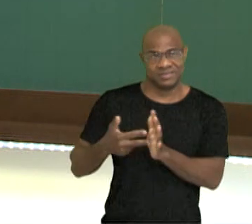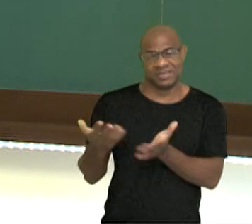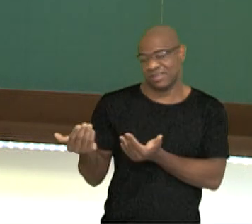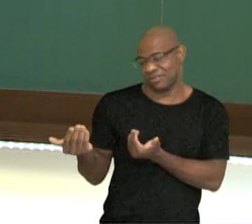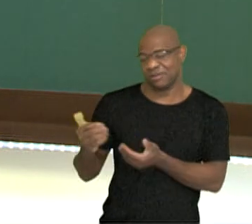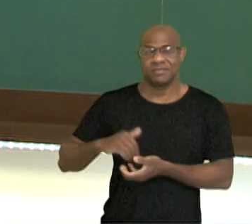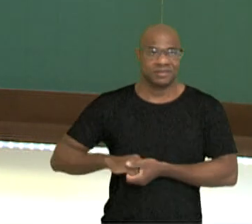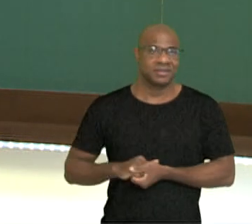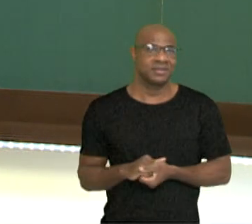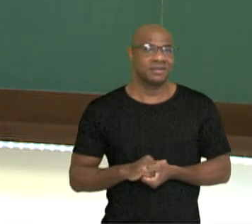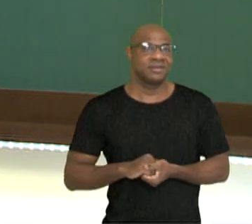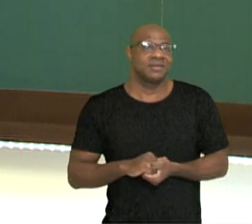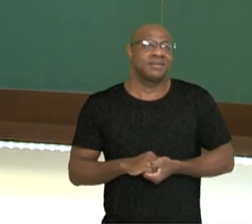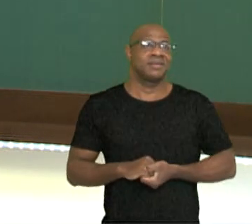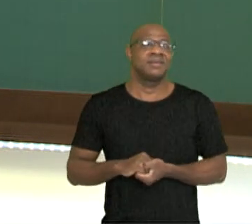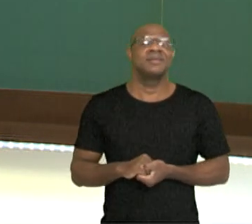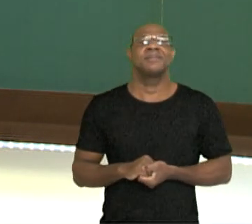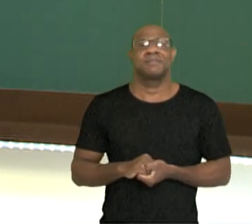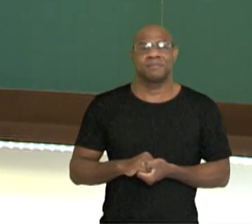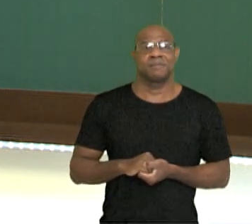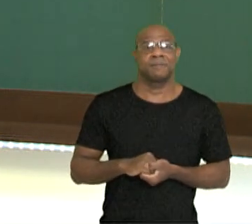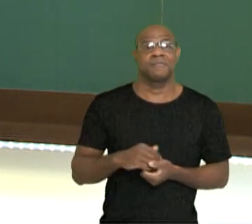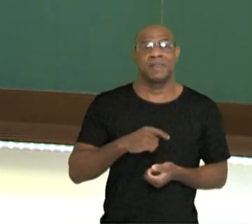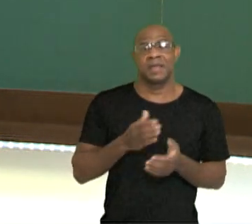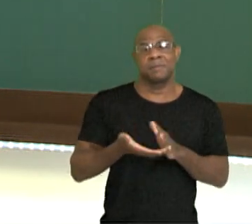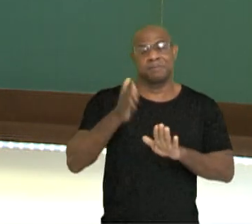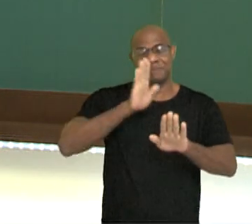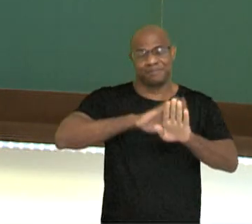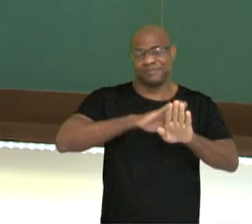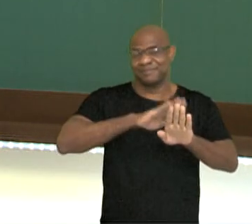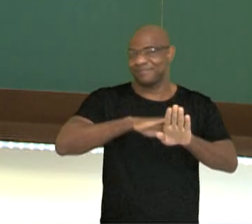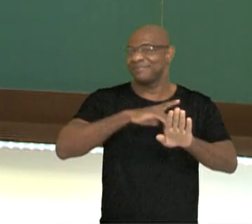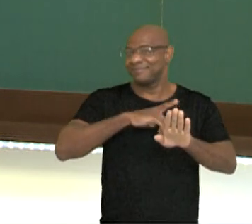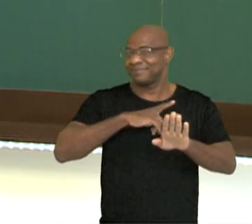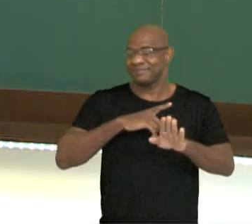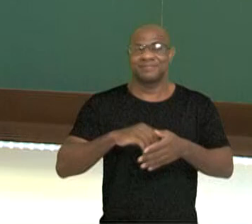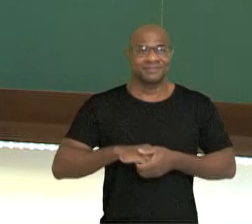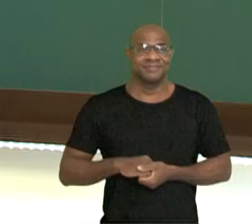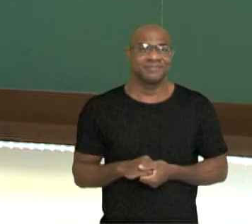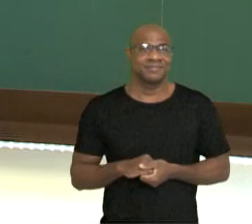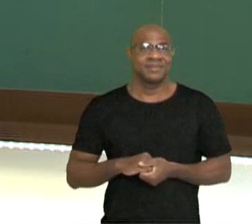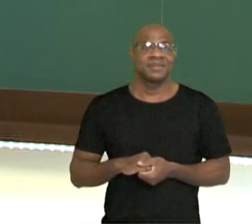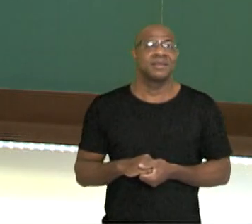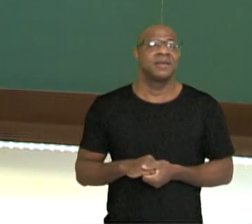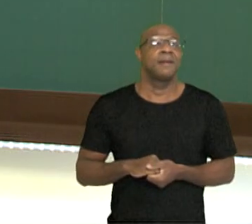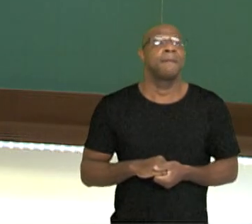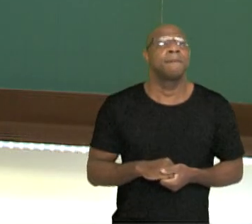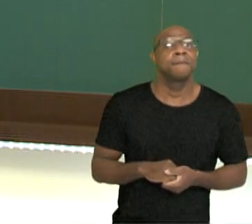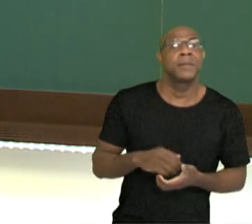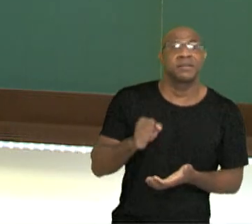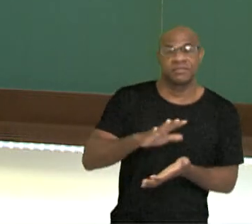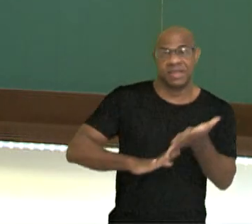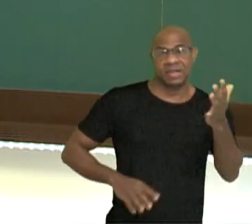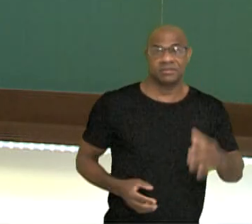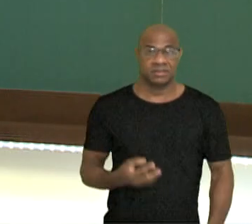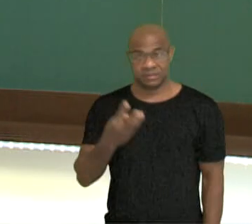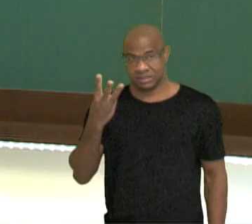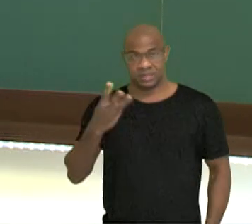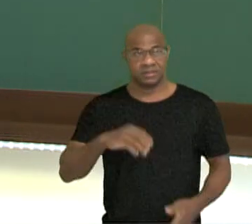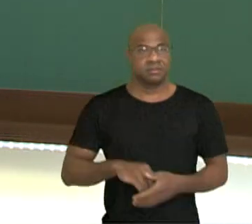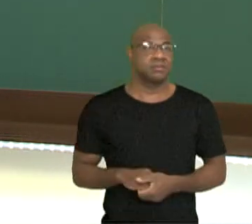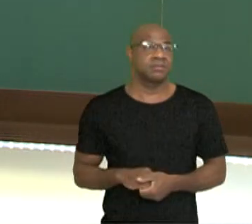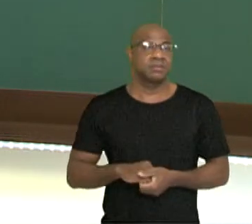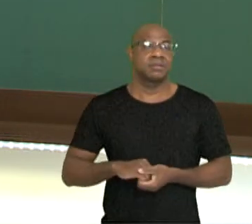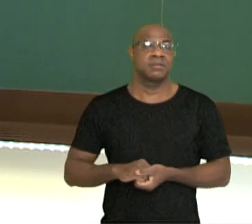outro sentido, é no sentido figurado, é no seu sentido metafórico. Vamos agora para a nossa atividade 3. O tema,